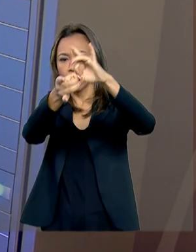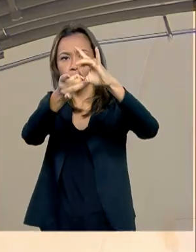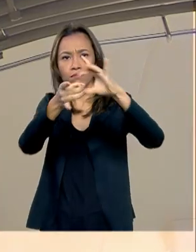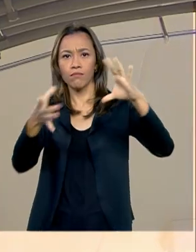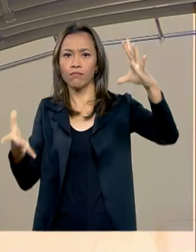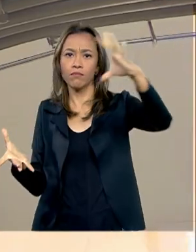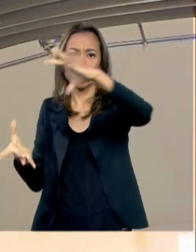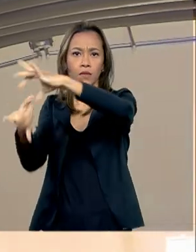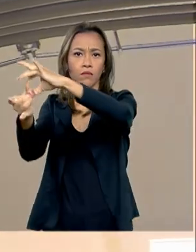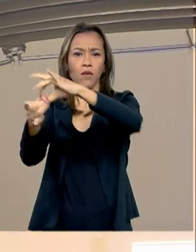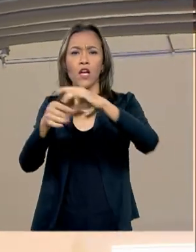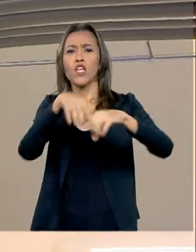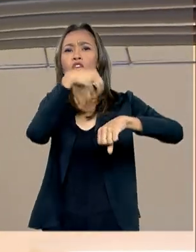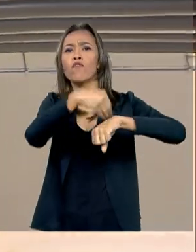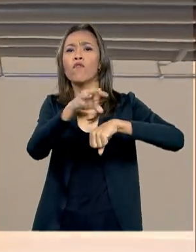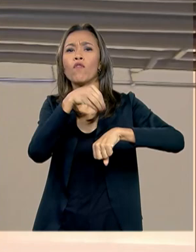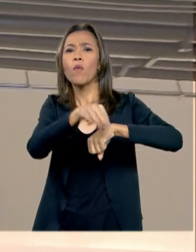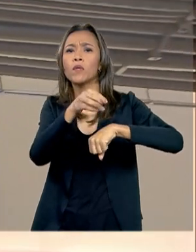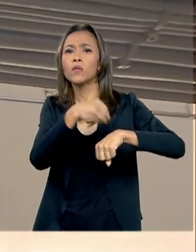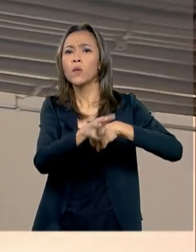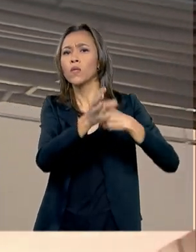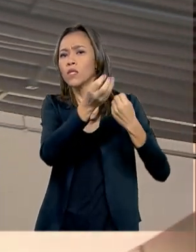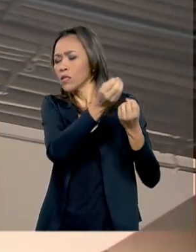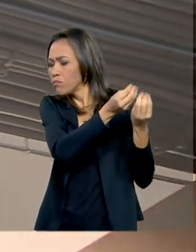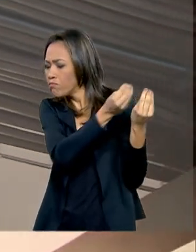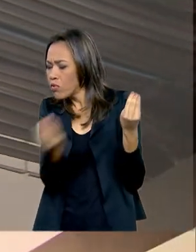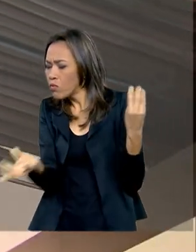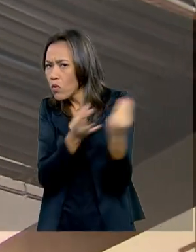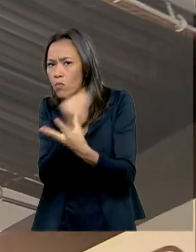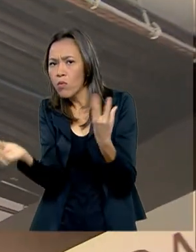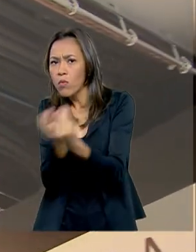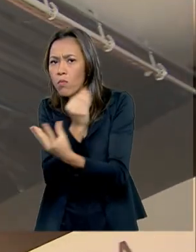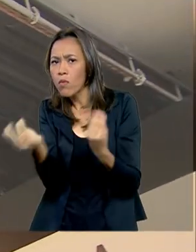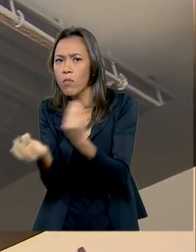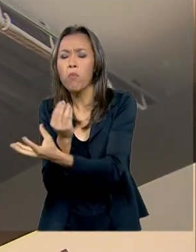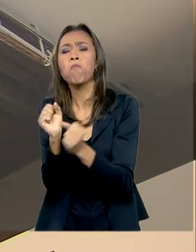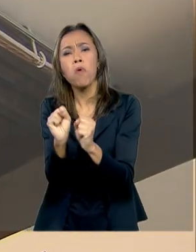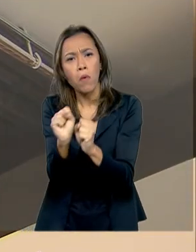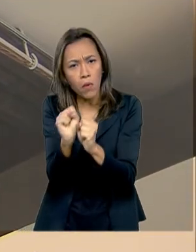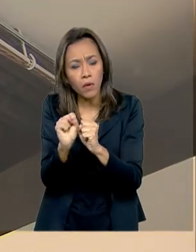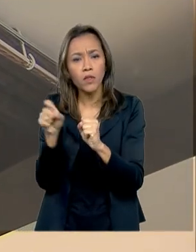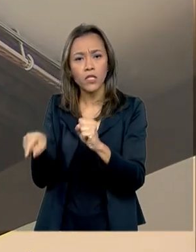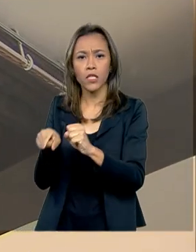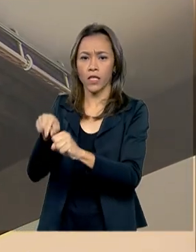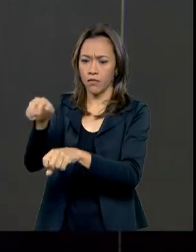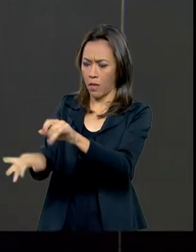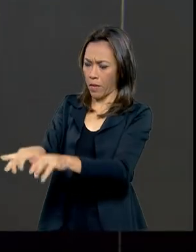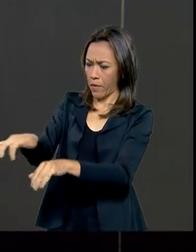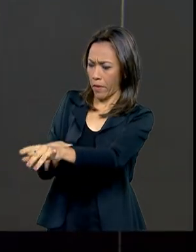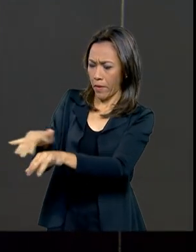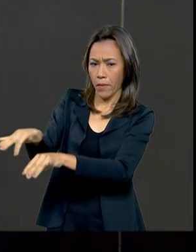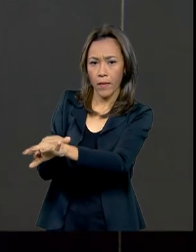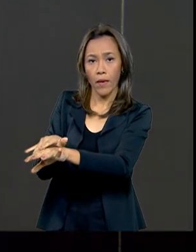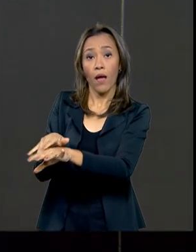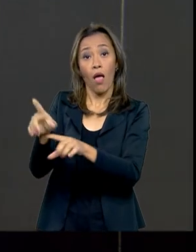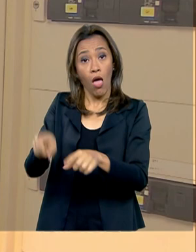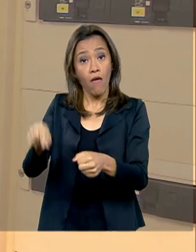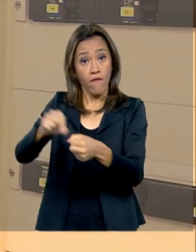computador, enviar os dados que eles precisam enviar para fazer o processamento aqui internamente. É